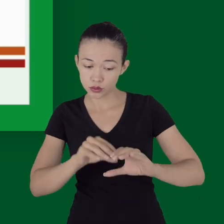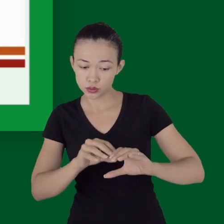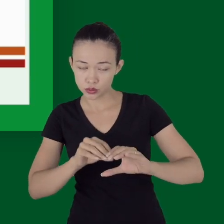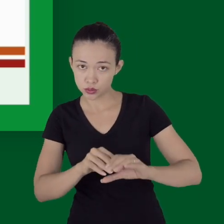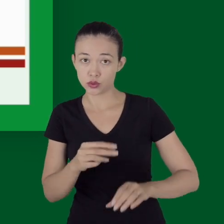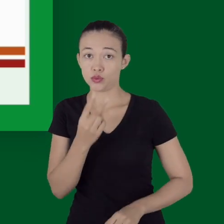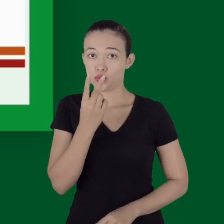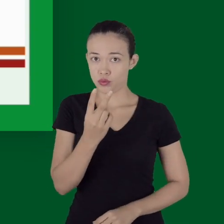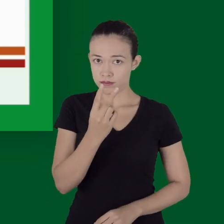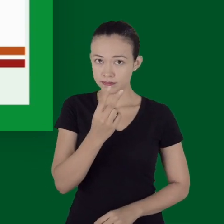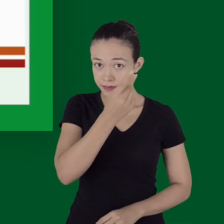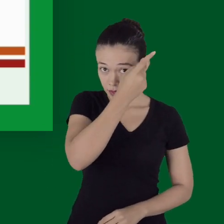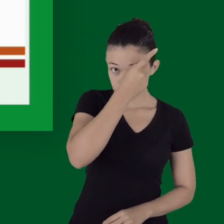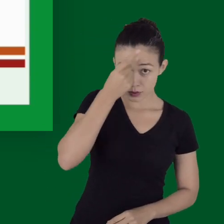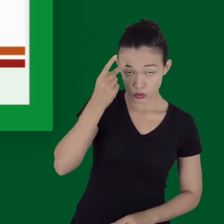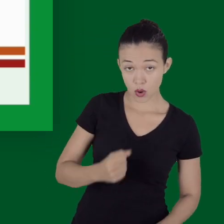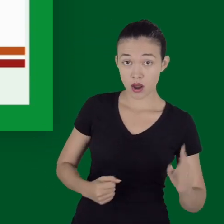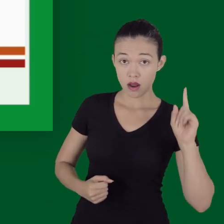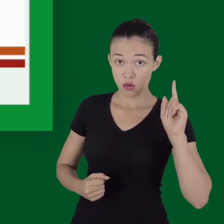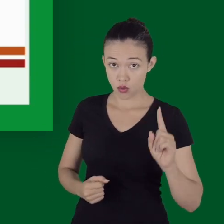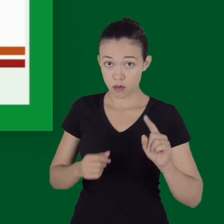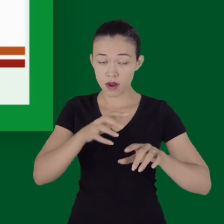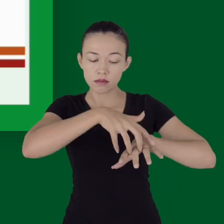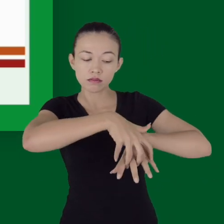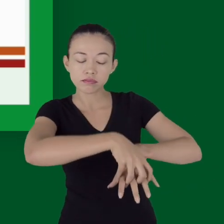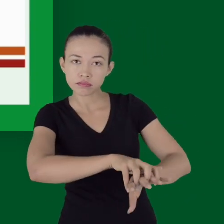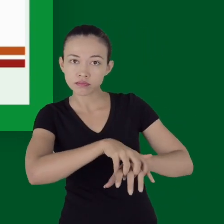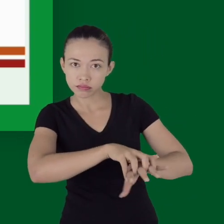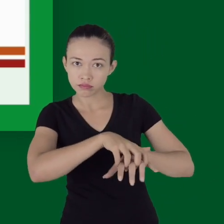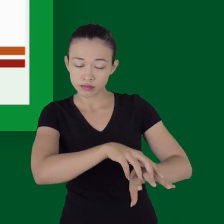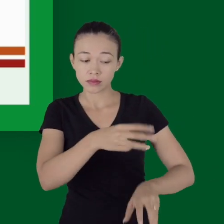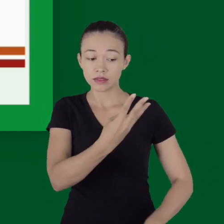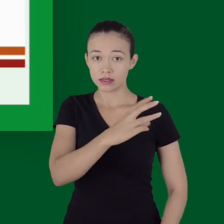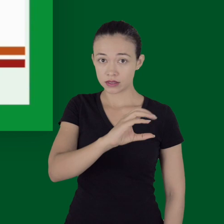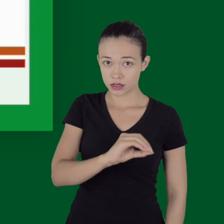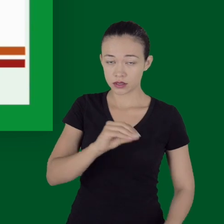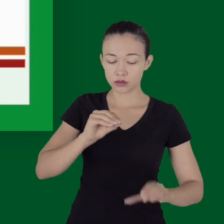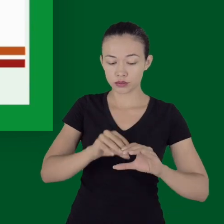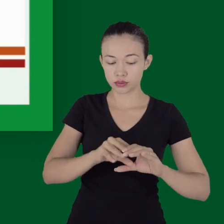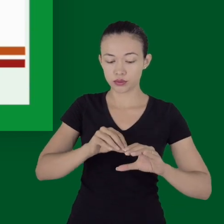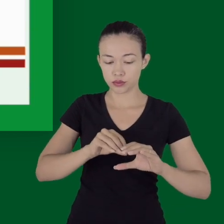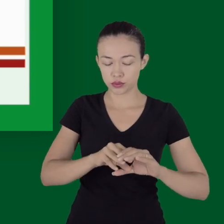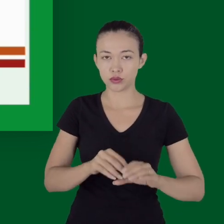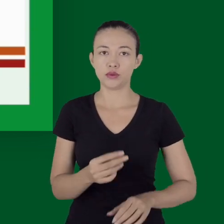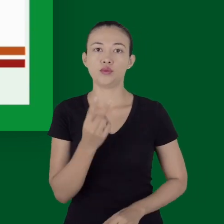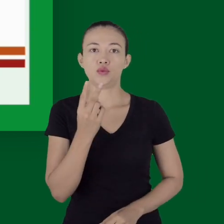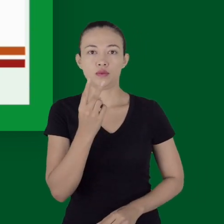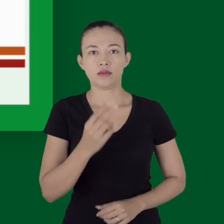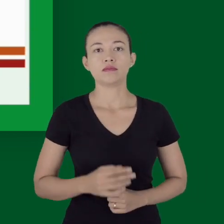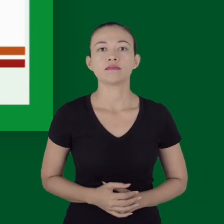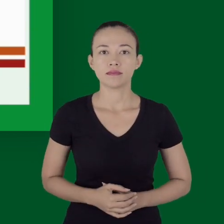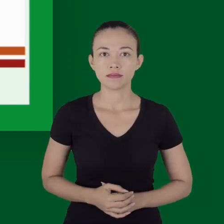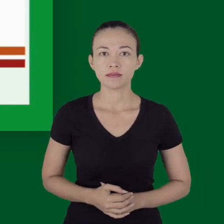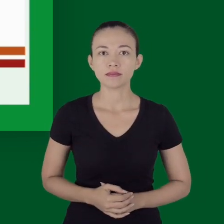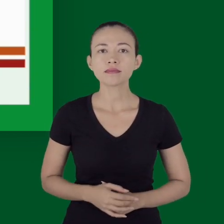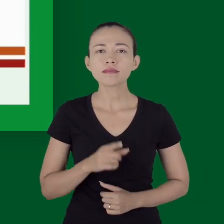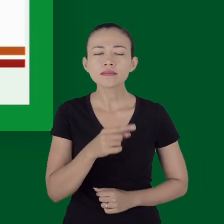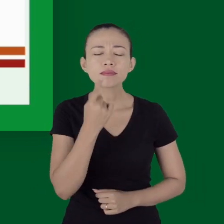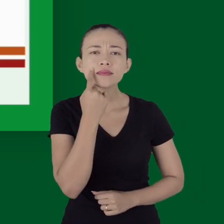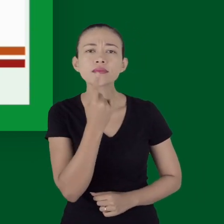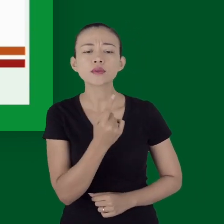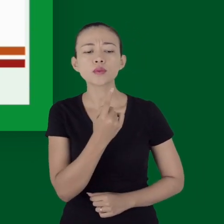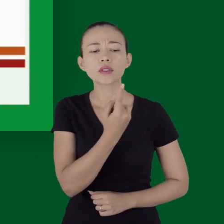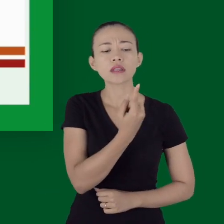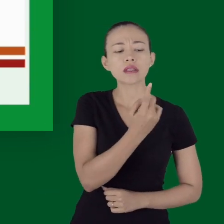quando for um socorrista, 30 compressões para 2 ventilações, né? Essa é a única situação na parada em adultos que a proporção